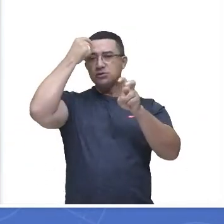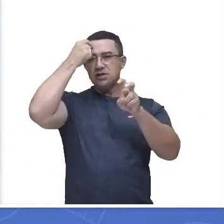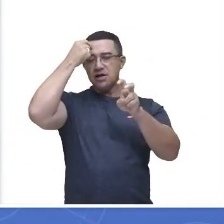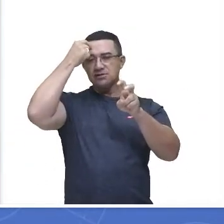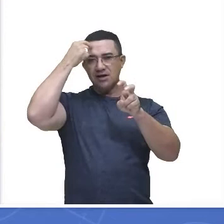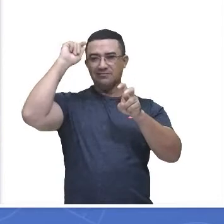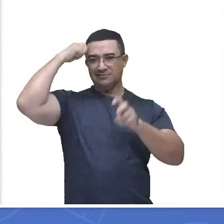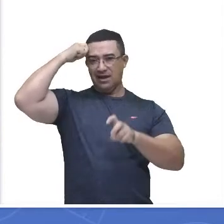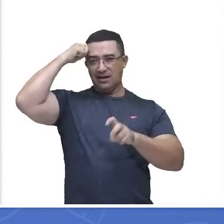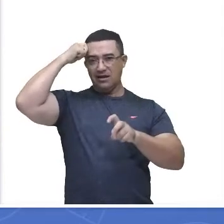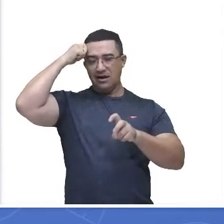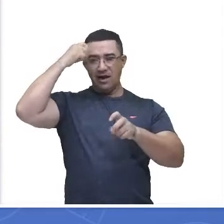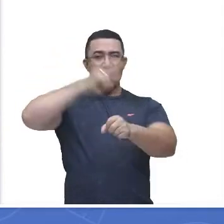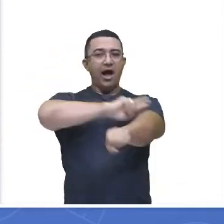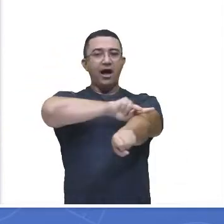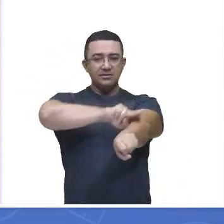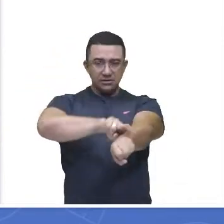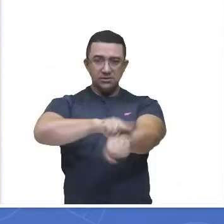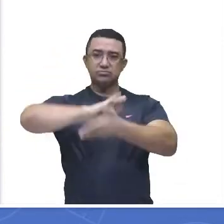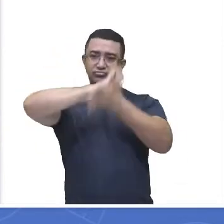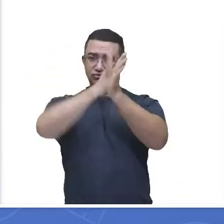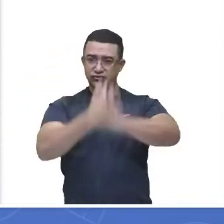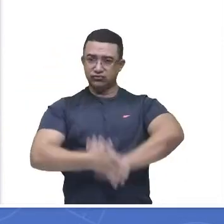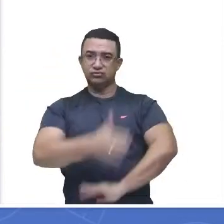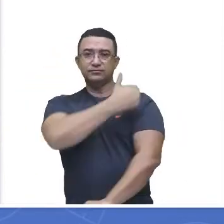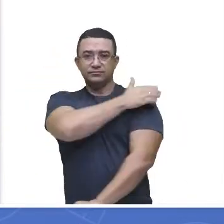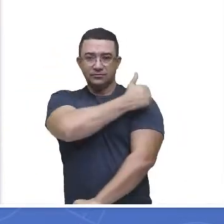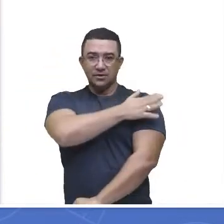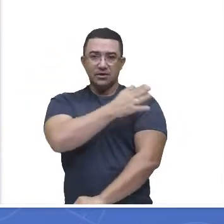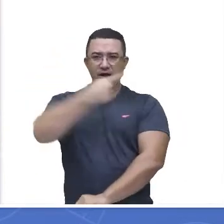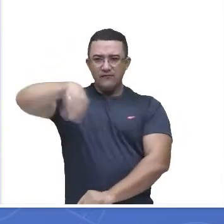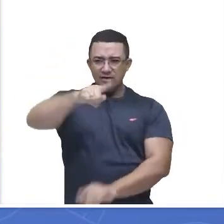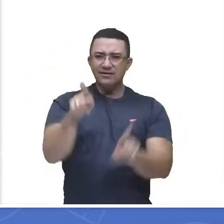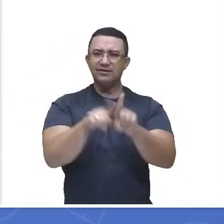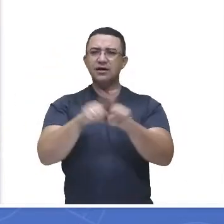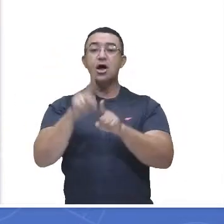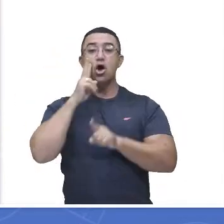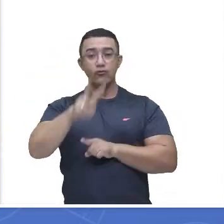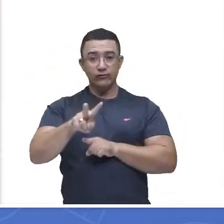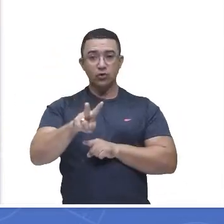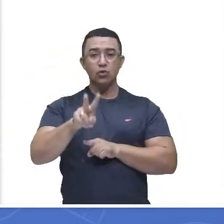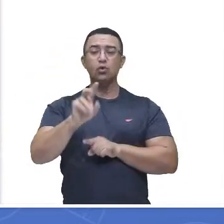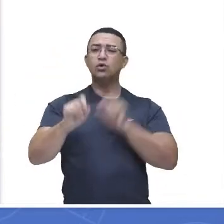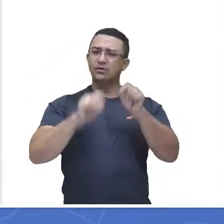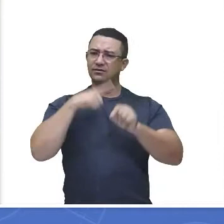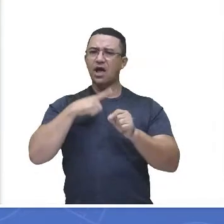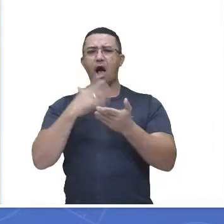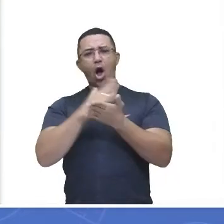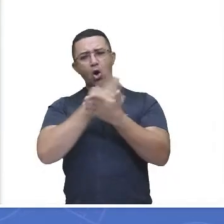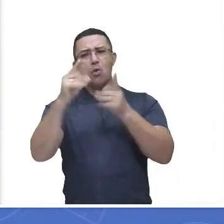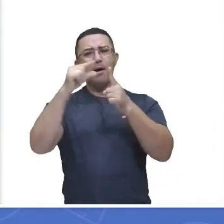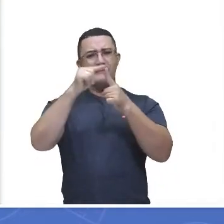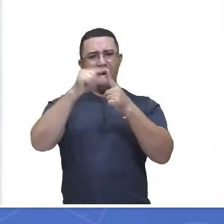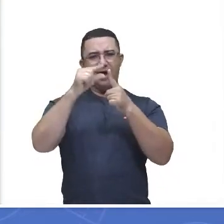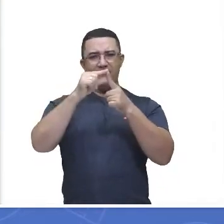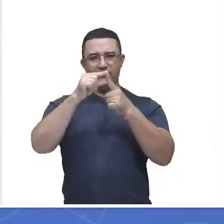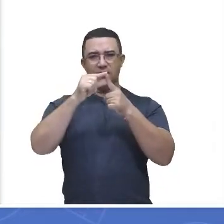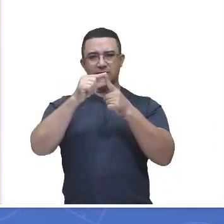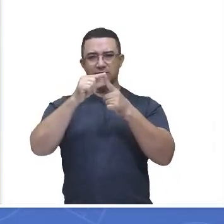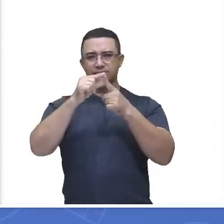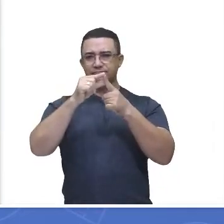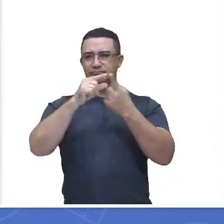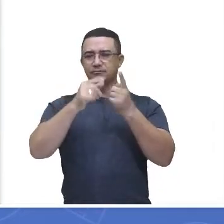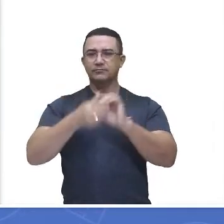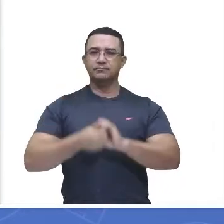preconceito, desigualdade social e racial. E vocês viram que haviam algumas palavras destacadas, né? Se